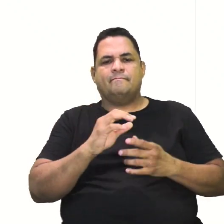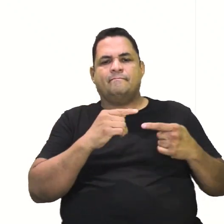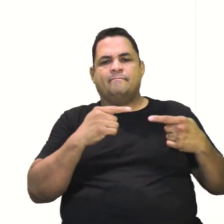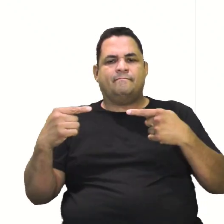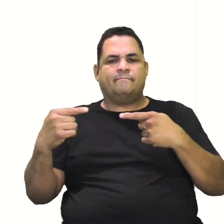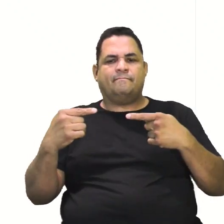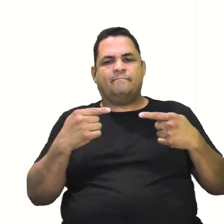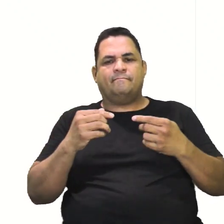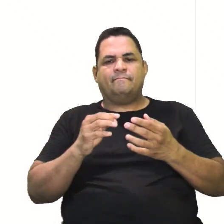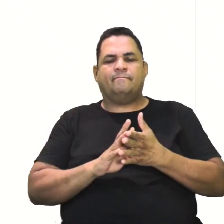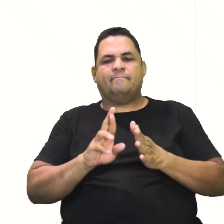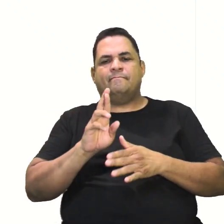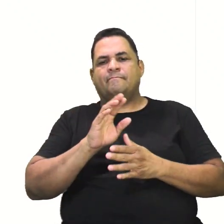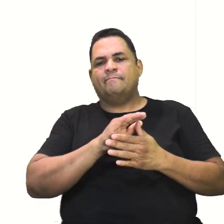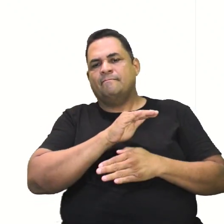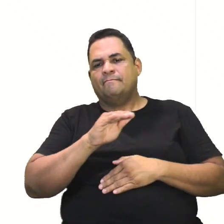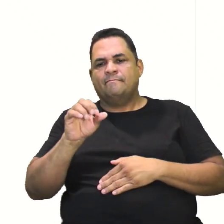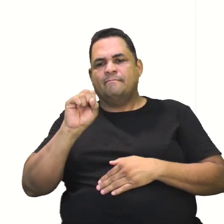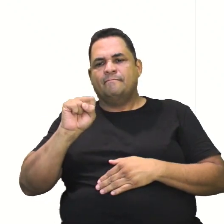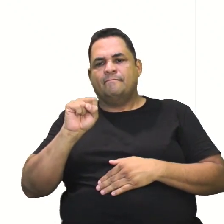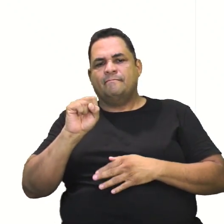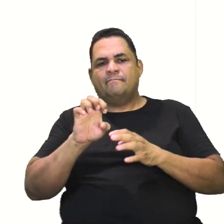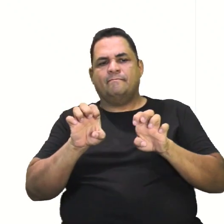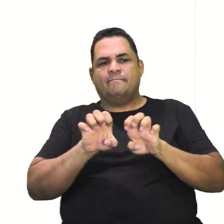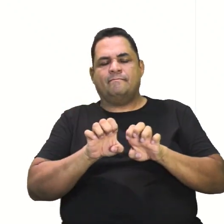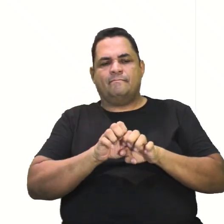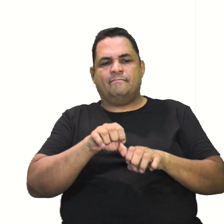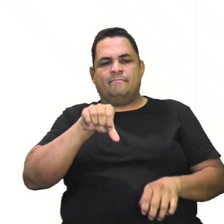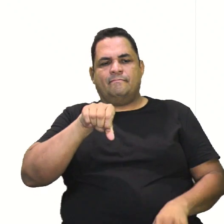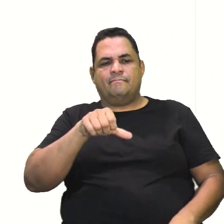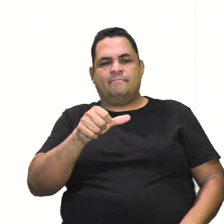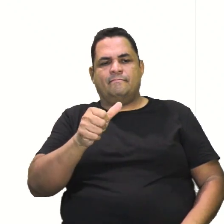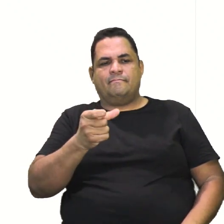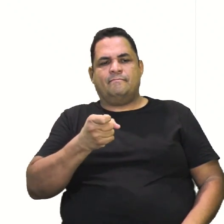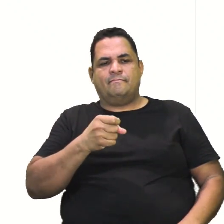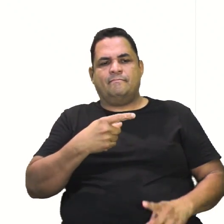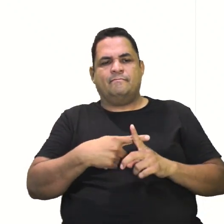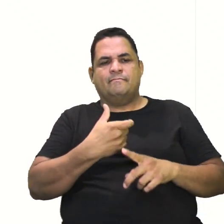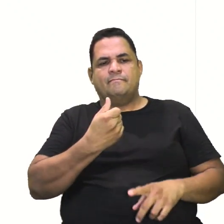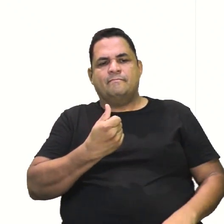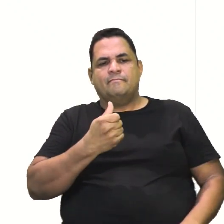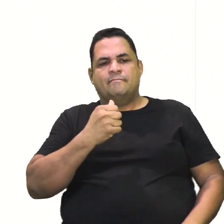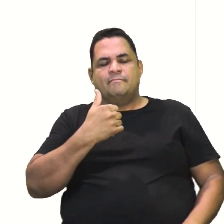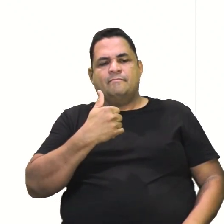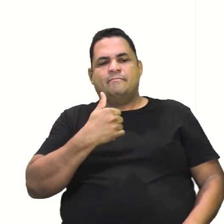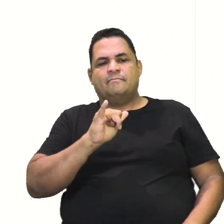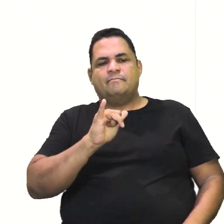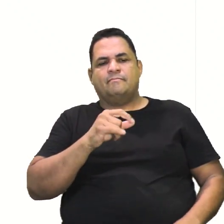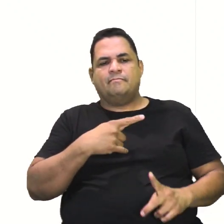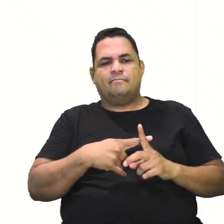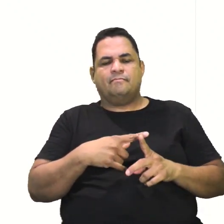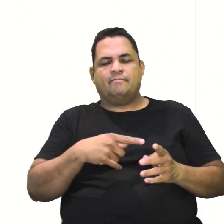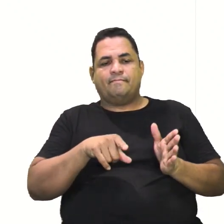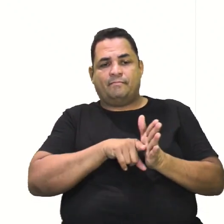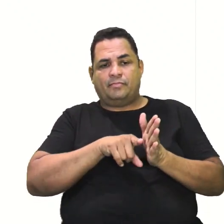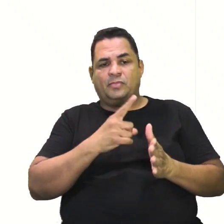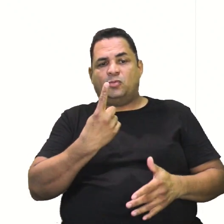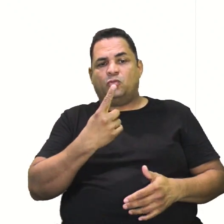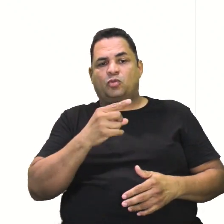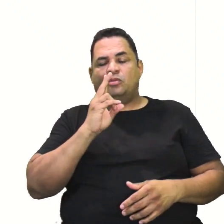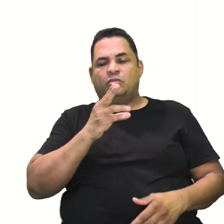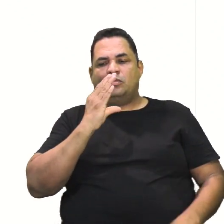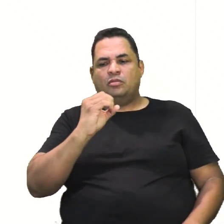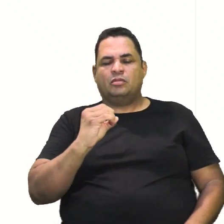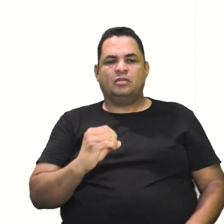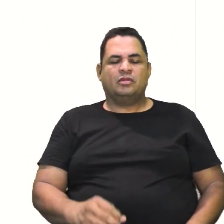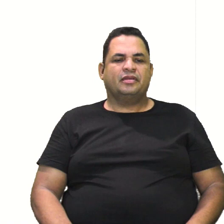0 em relação à reta S da equação 9x mais 6y menos 1 igual a 0? Eu tenho